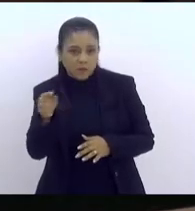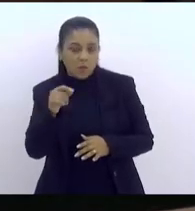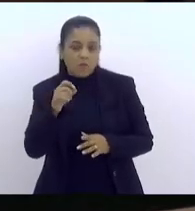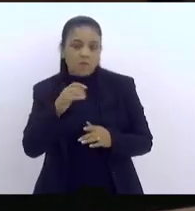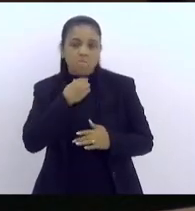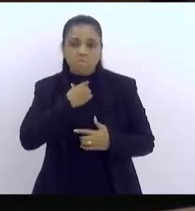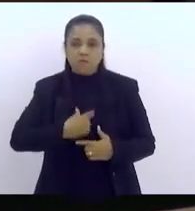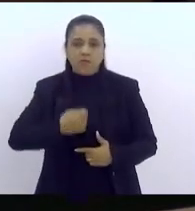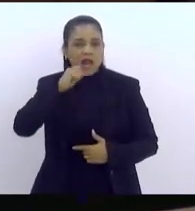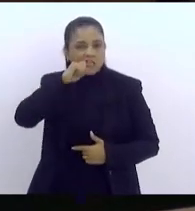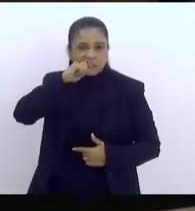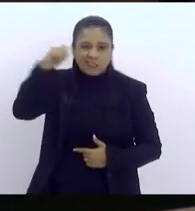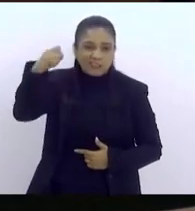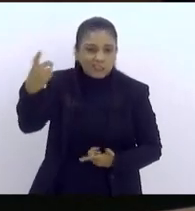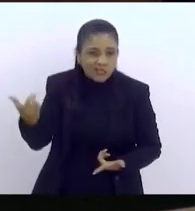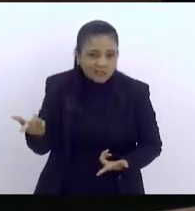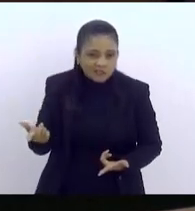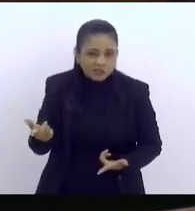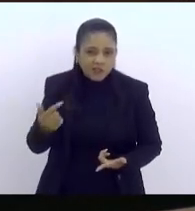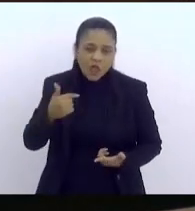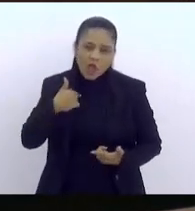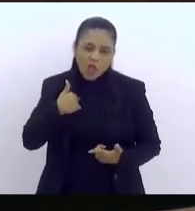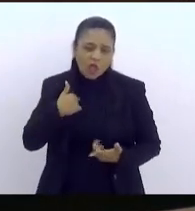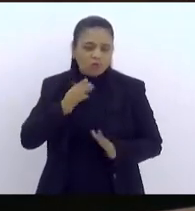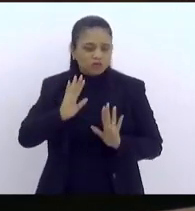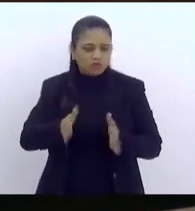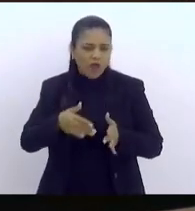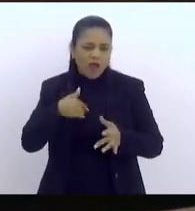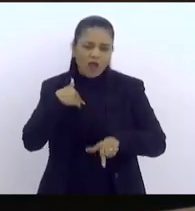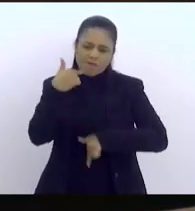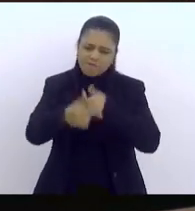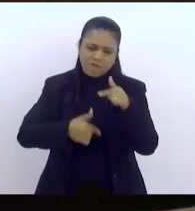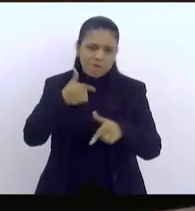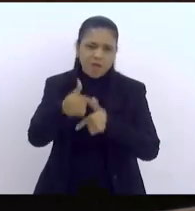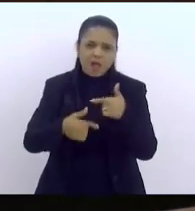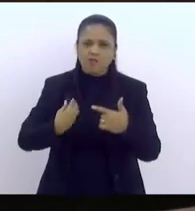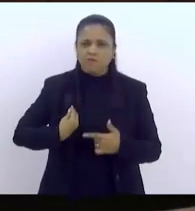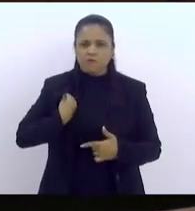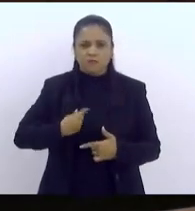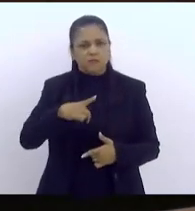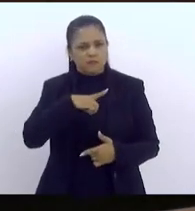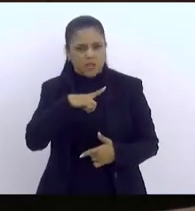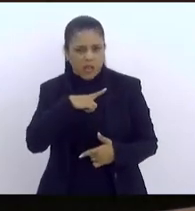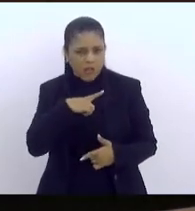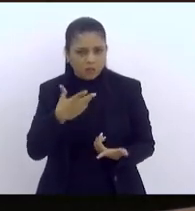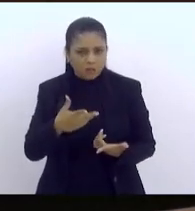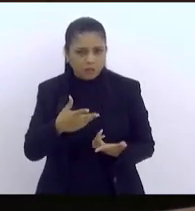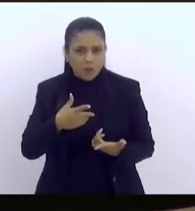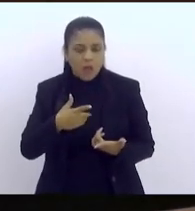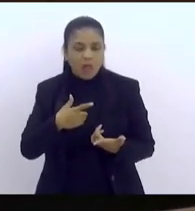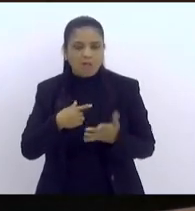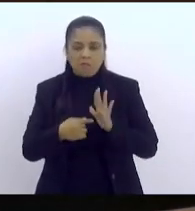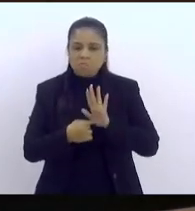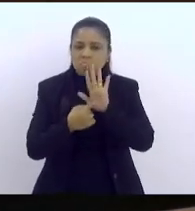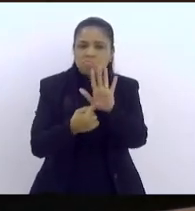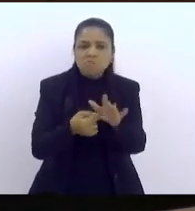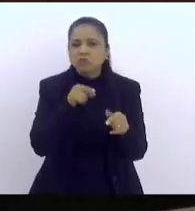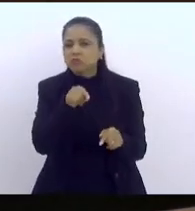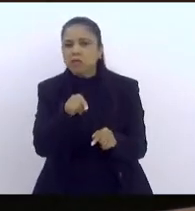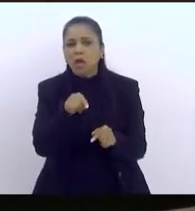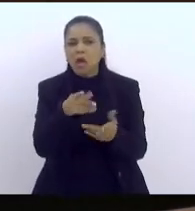faltava essa. Eu tenho mais coisa que fazer na minha vida do que prestar contas para um determinado